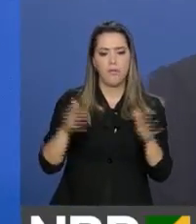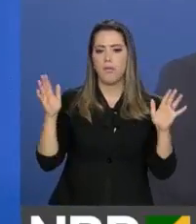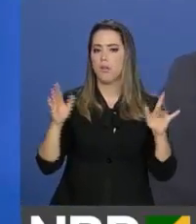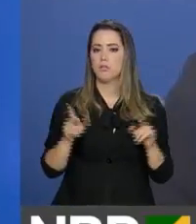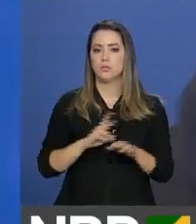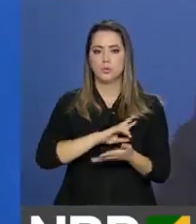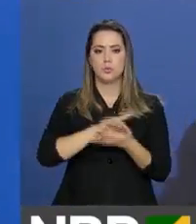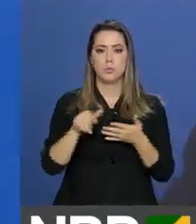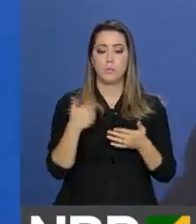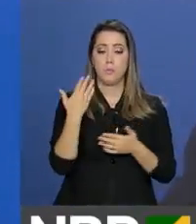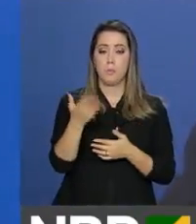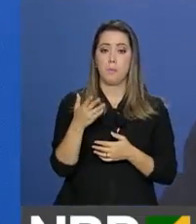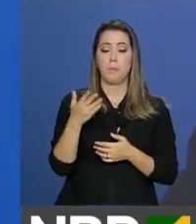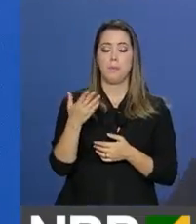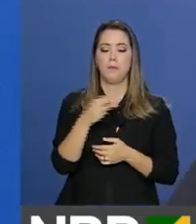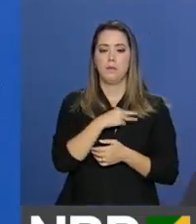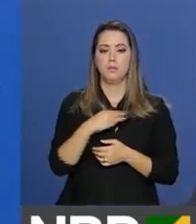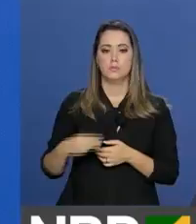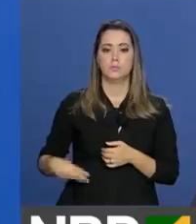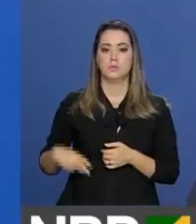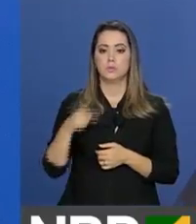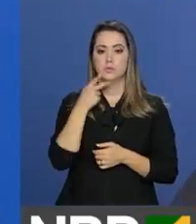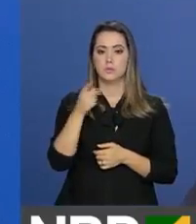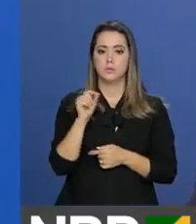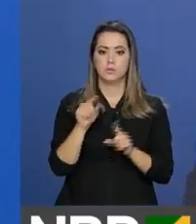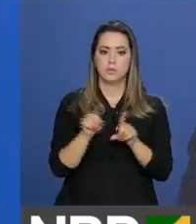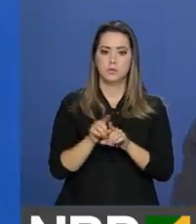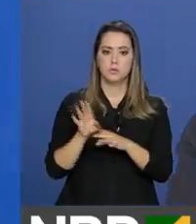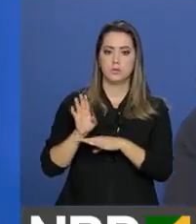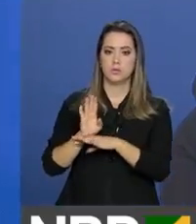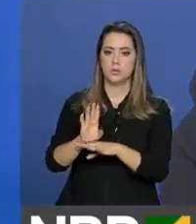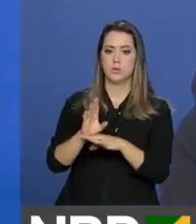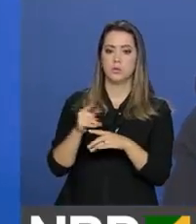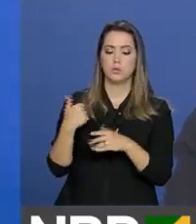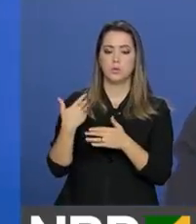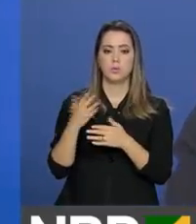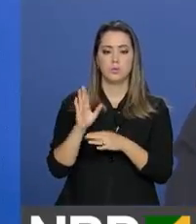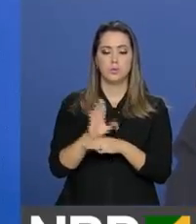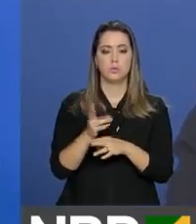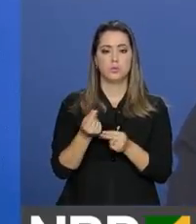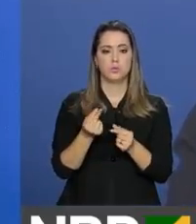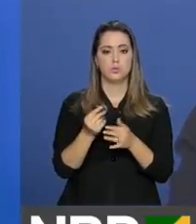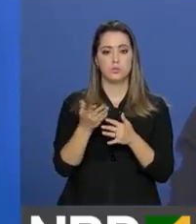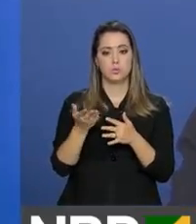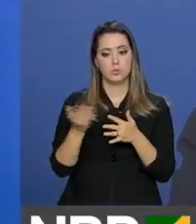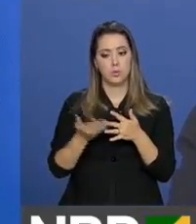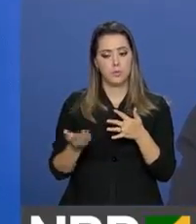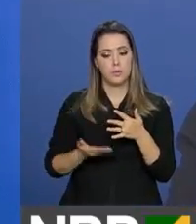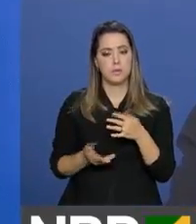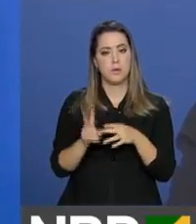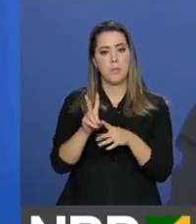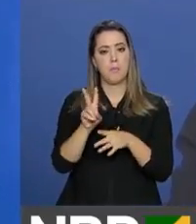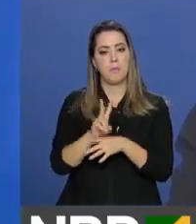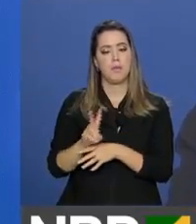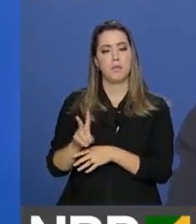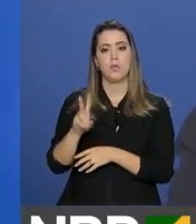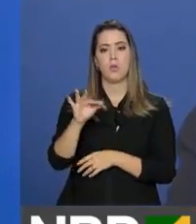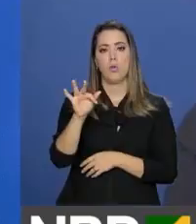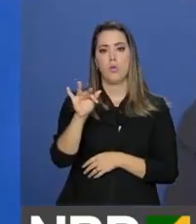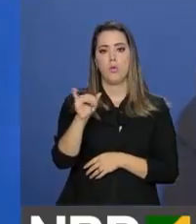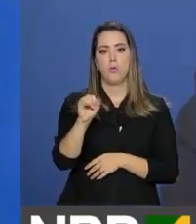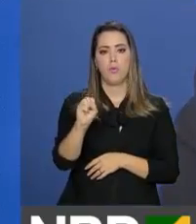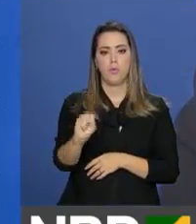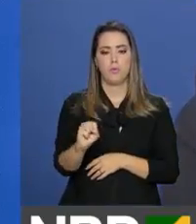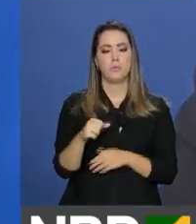que o Helder conseguiu que os fundos colaborassem para o financiamento estudantil. Há o